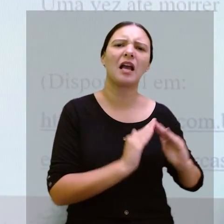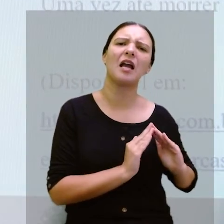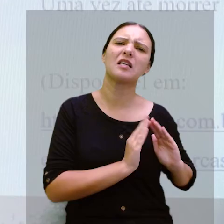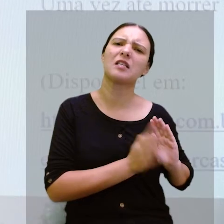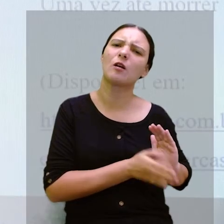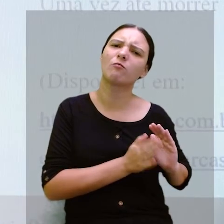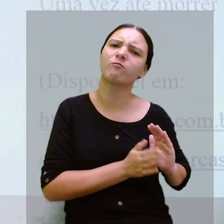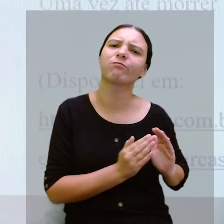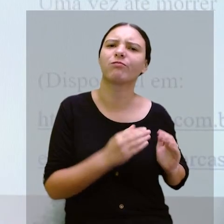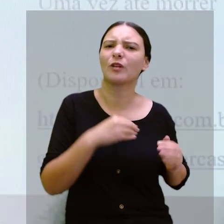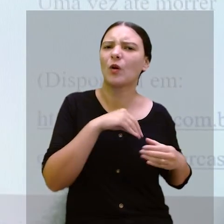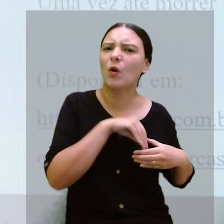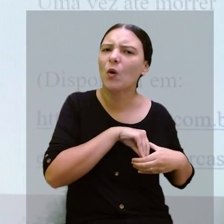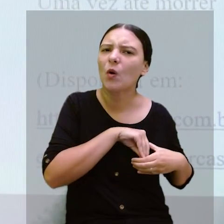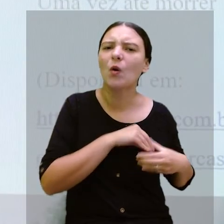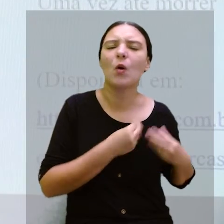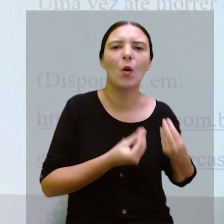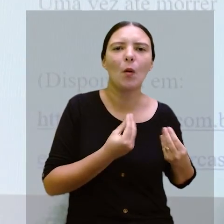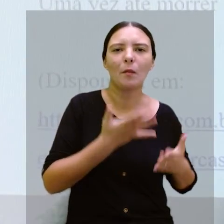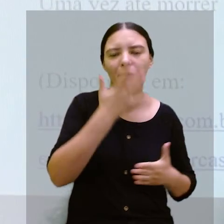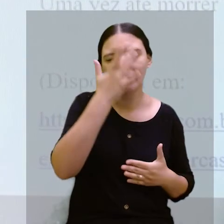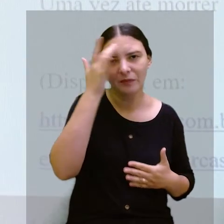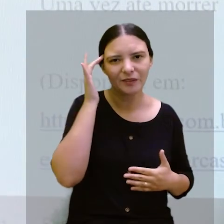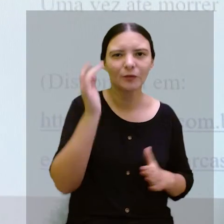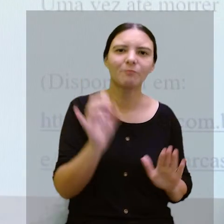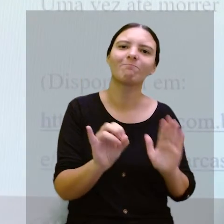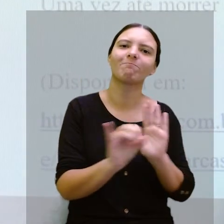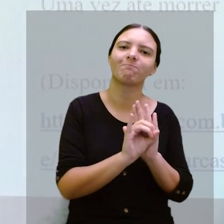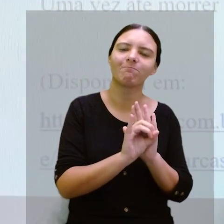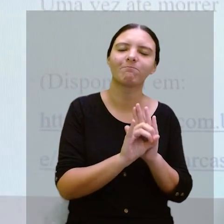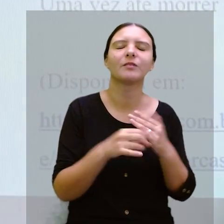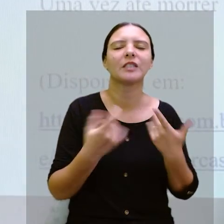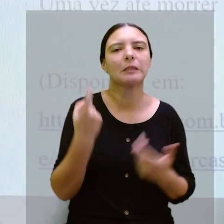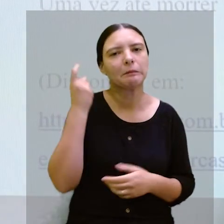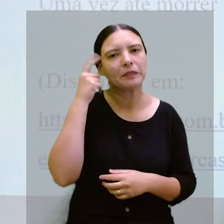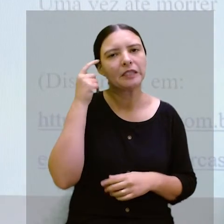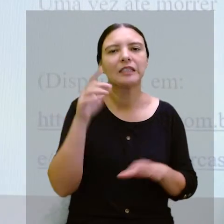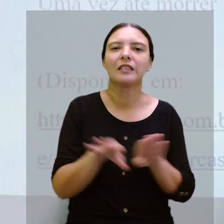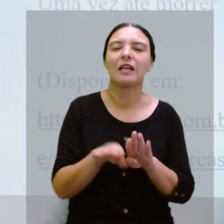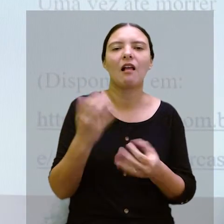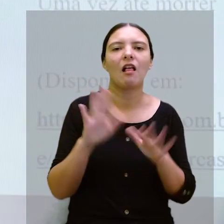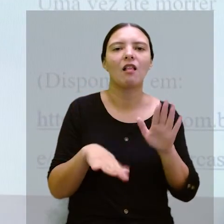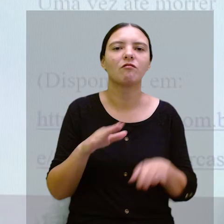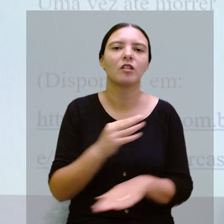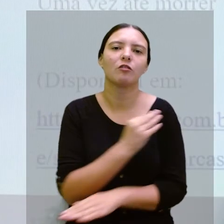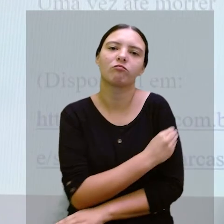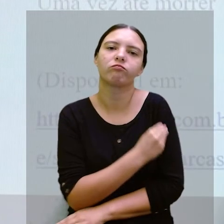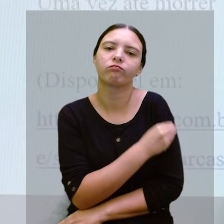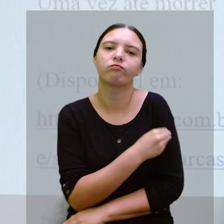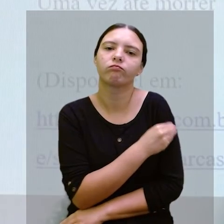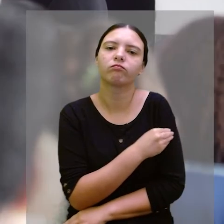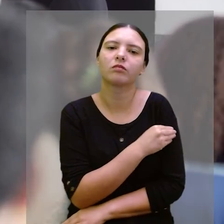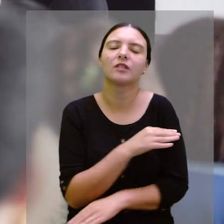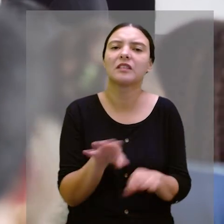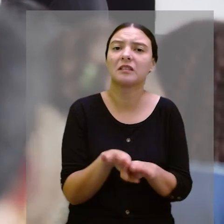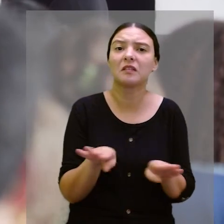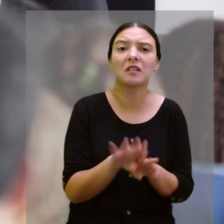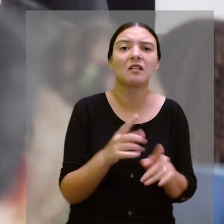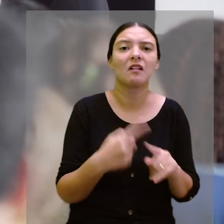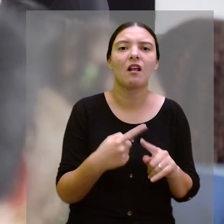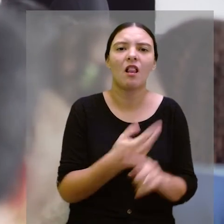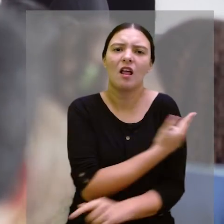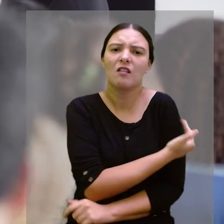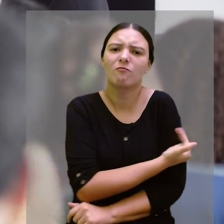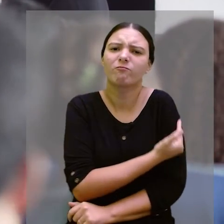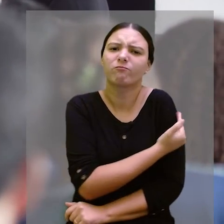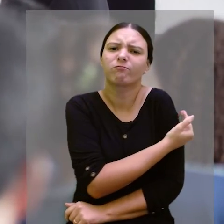coração, como que... Enfim, as pessoas constroem suas identidades em torno disso. Às vezes fazem tatuagem, tatuam as costas inteiras, né, assim,